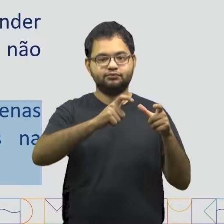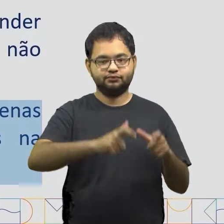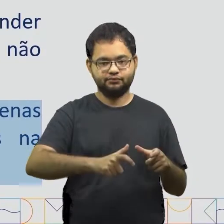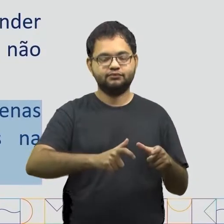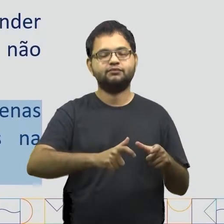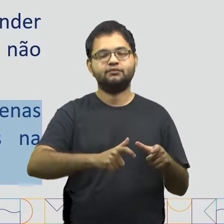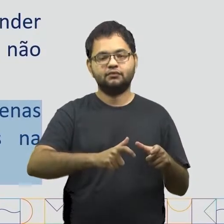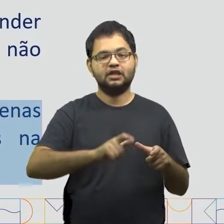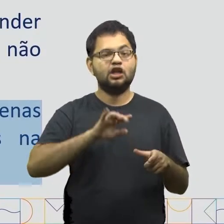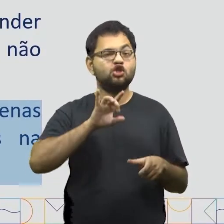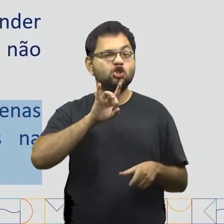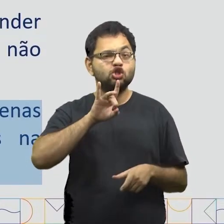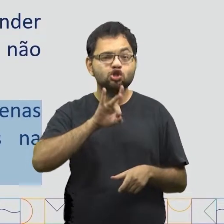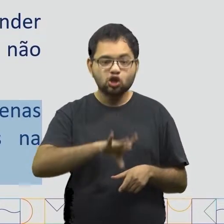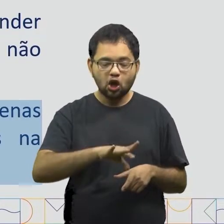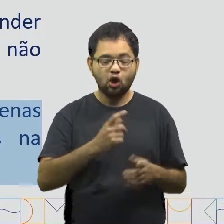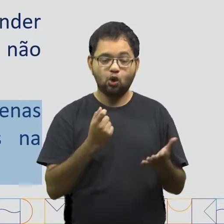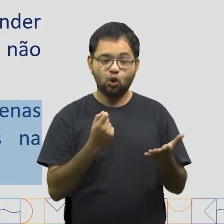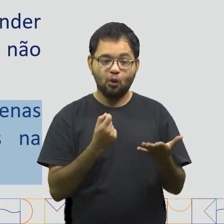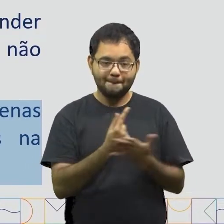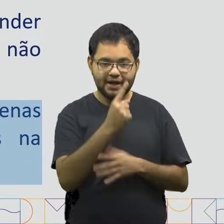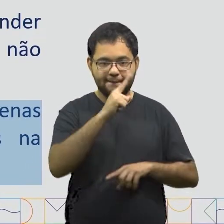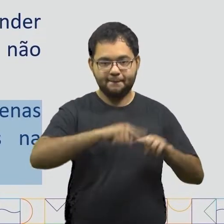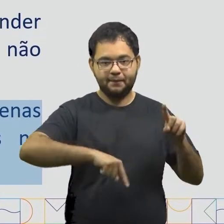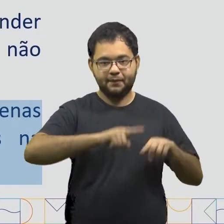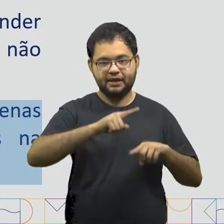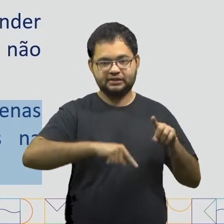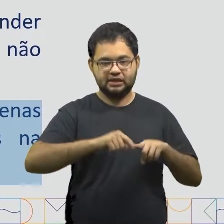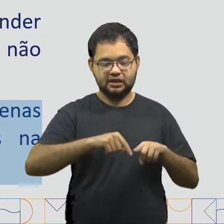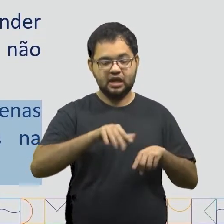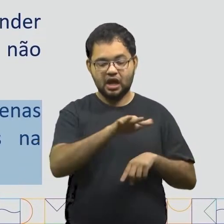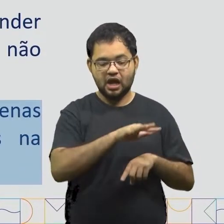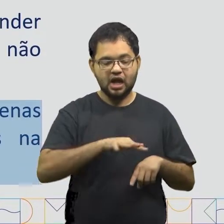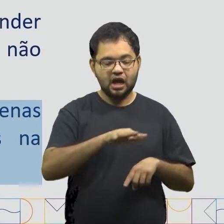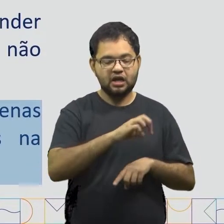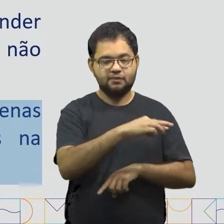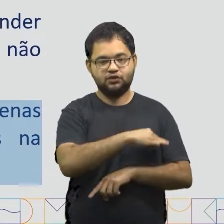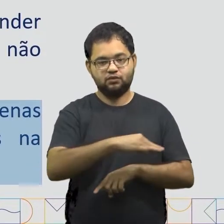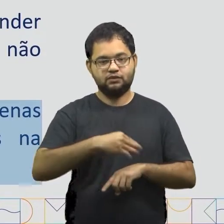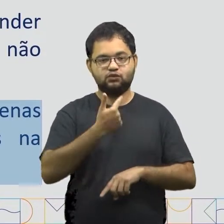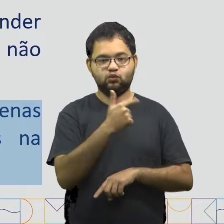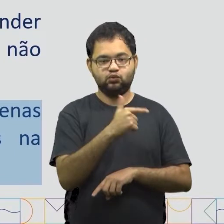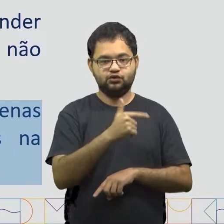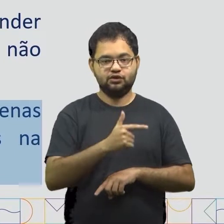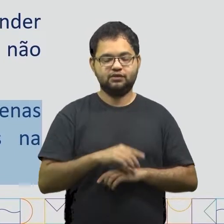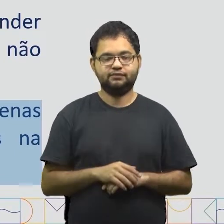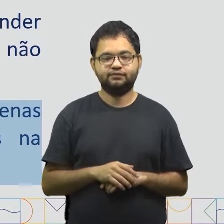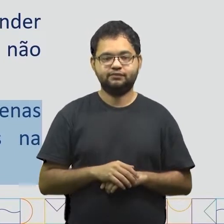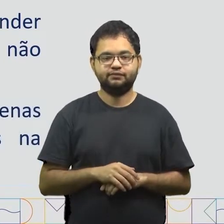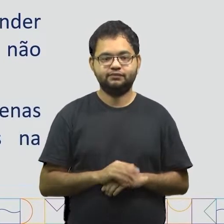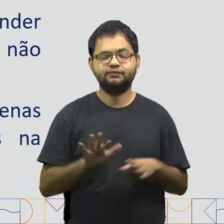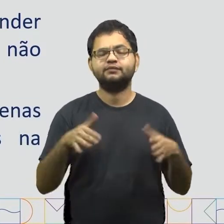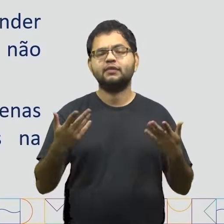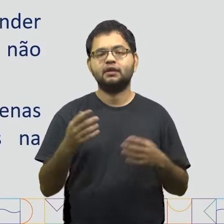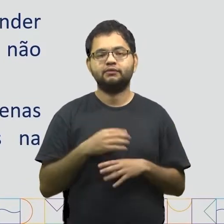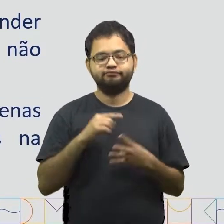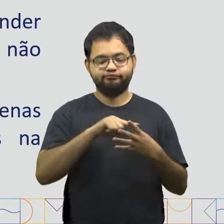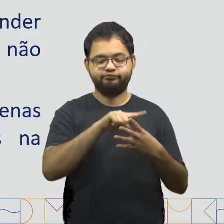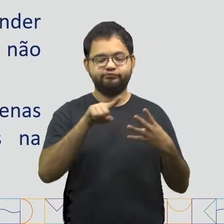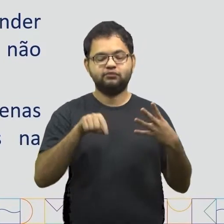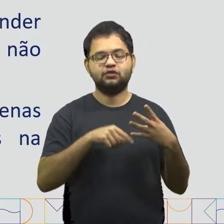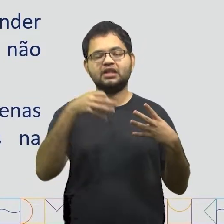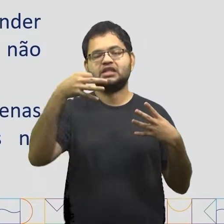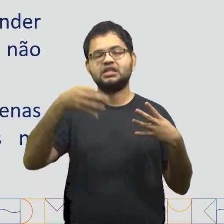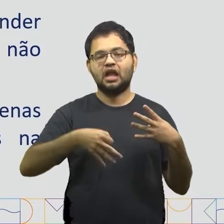áreas apenas para comprar matérias-primas que não era um encontradas na Mesopotâmia E